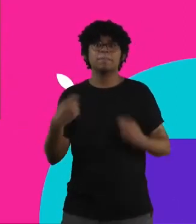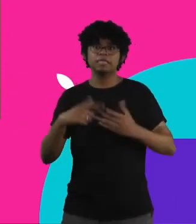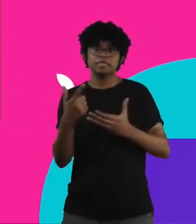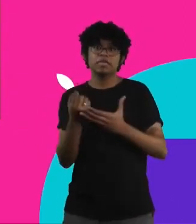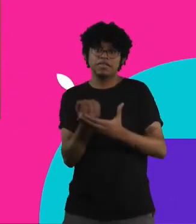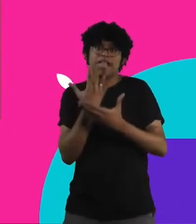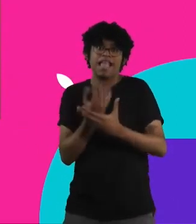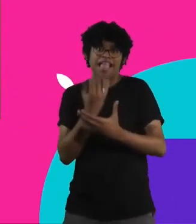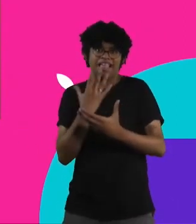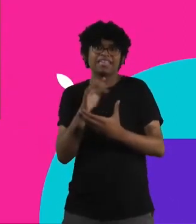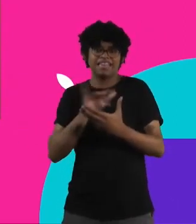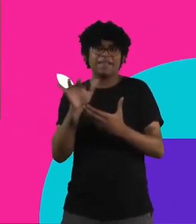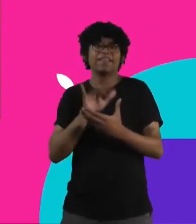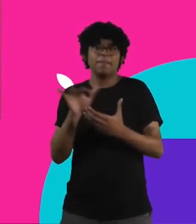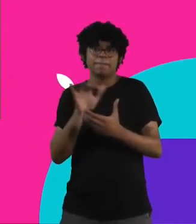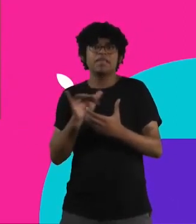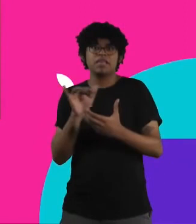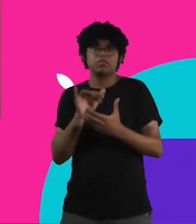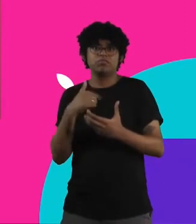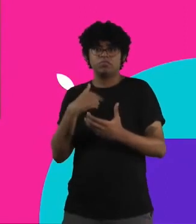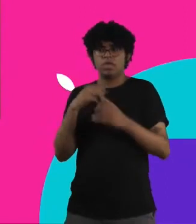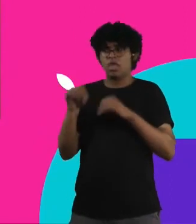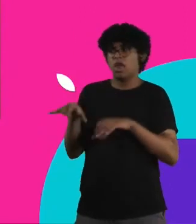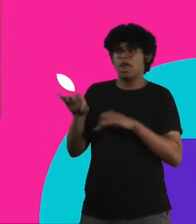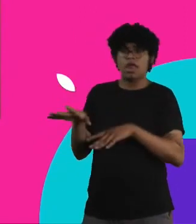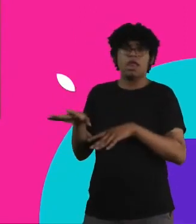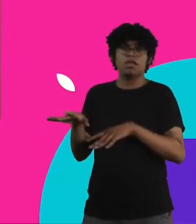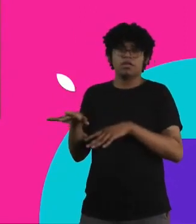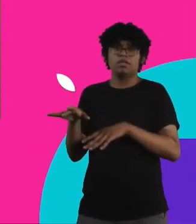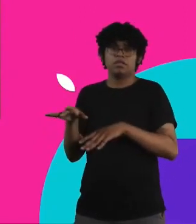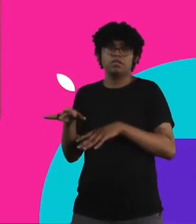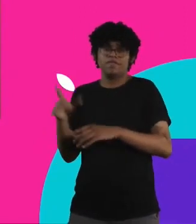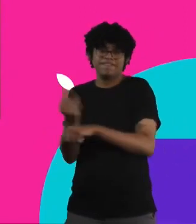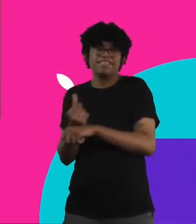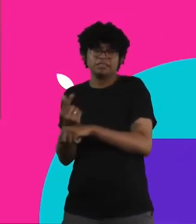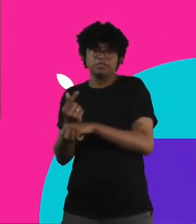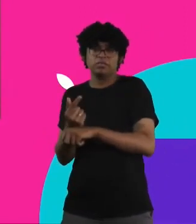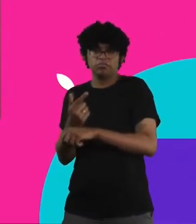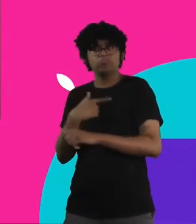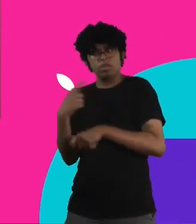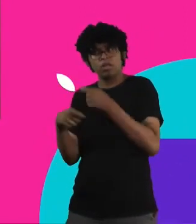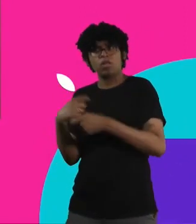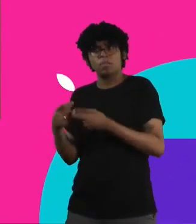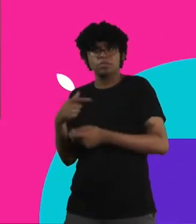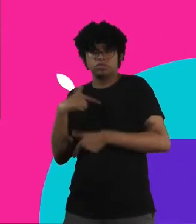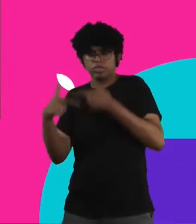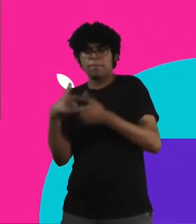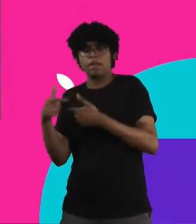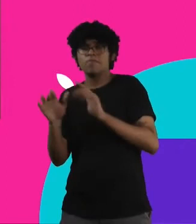de educação financeira, né? Eu sou educadora financeira, sou economista, é com que eu trabalho. Mas eu vejo que a indústria também